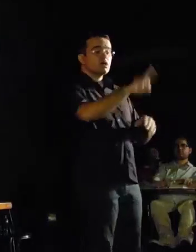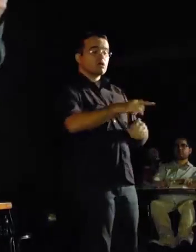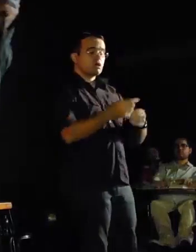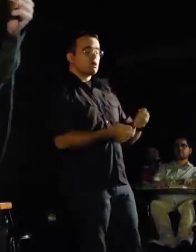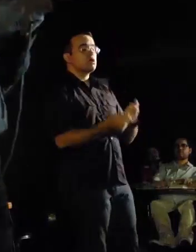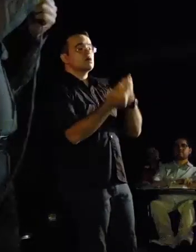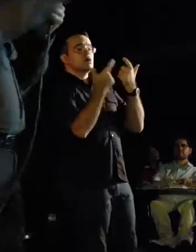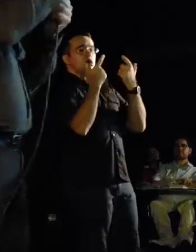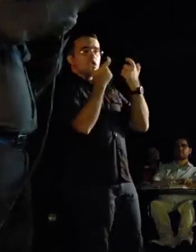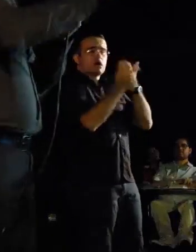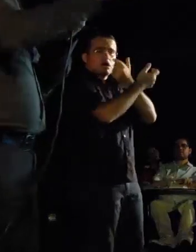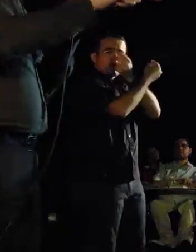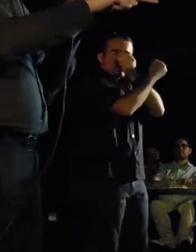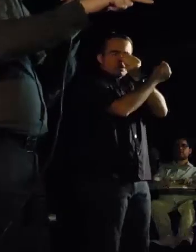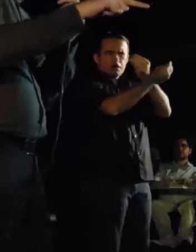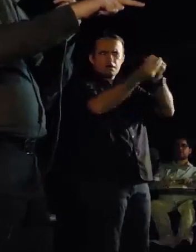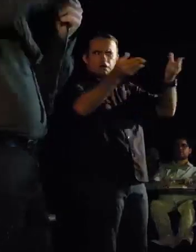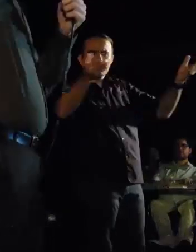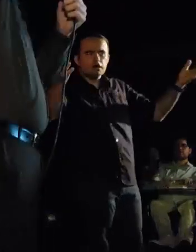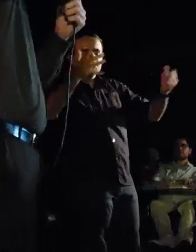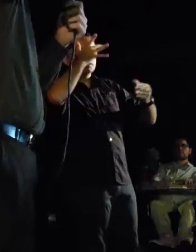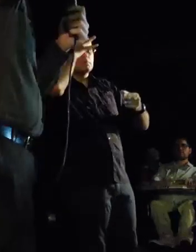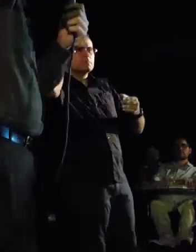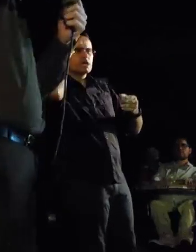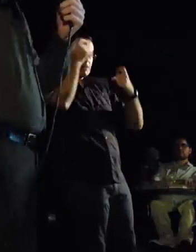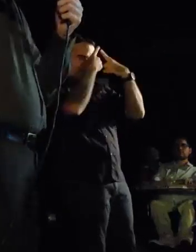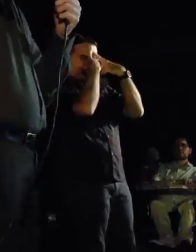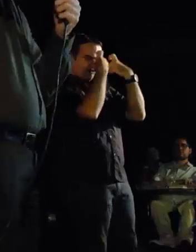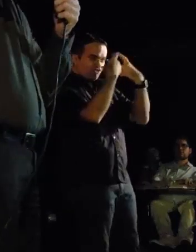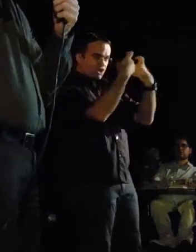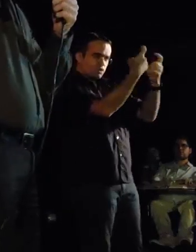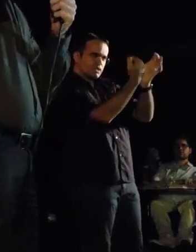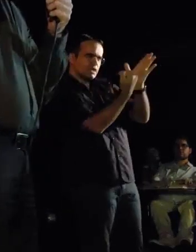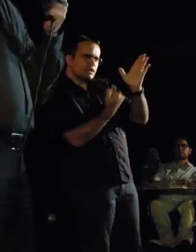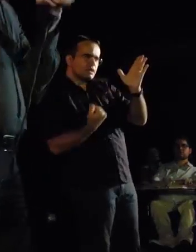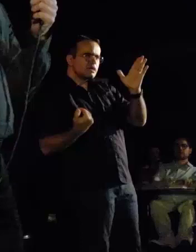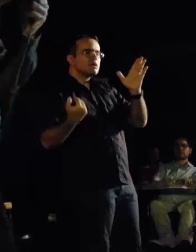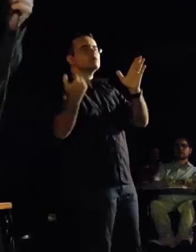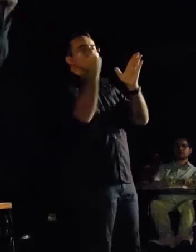de levar a violência da sociedade até o seu extremo,